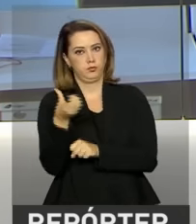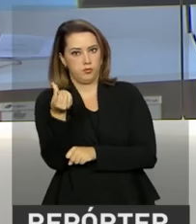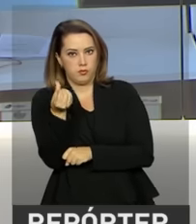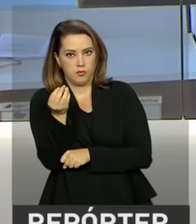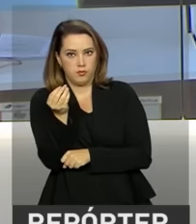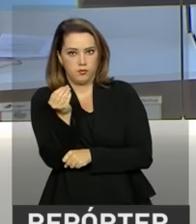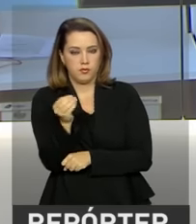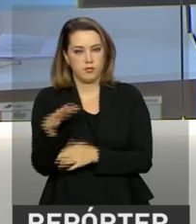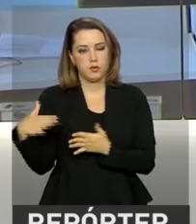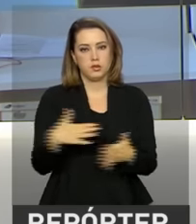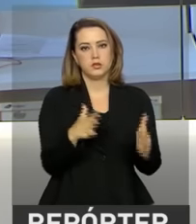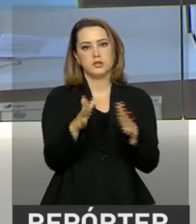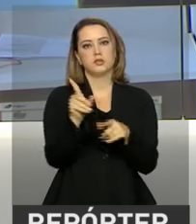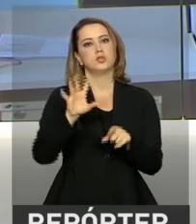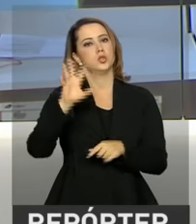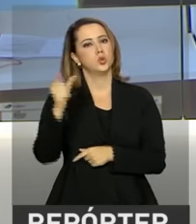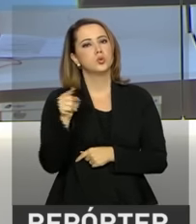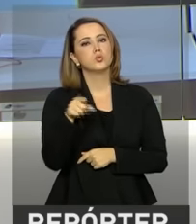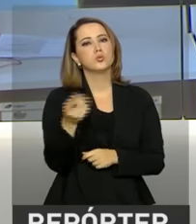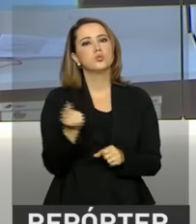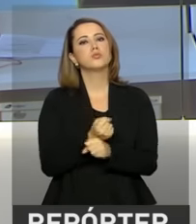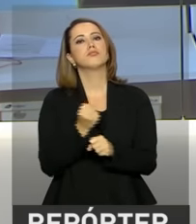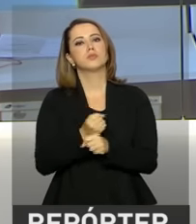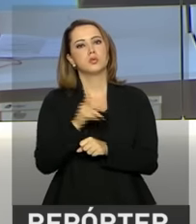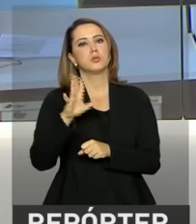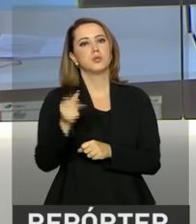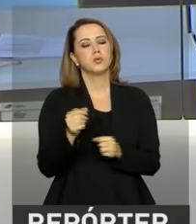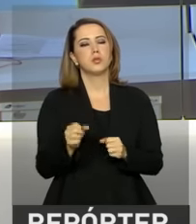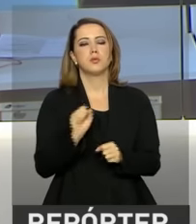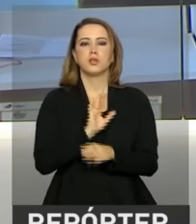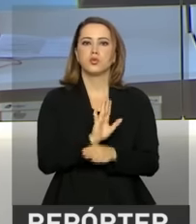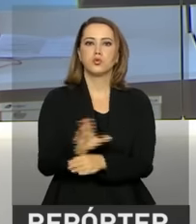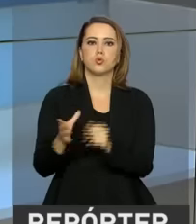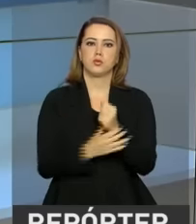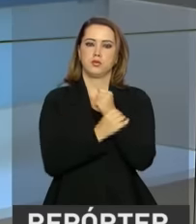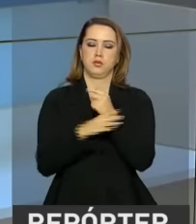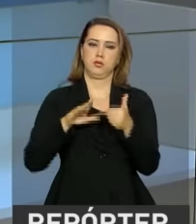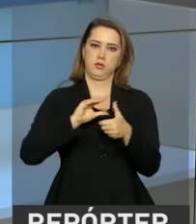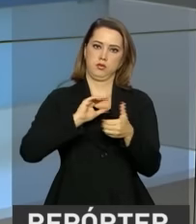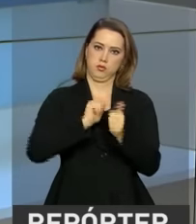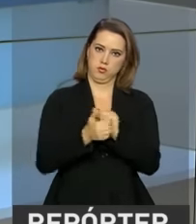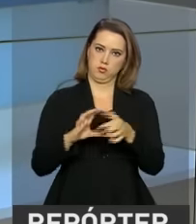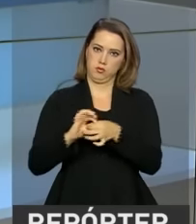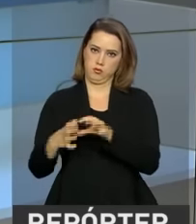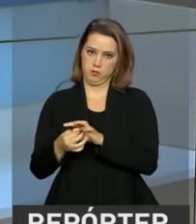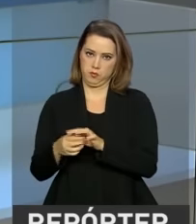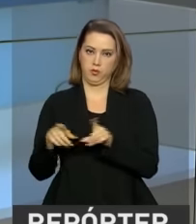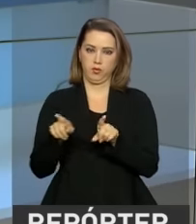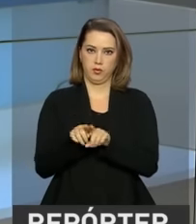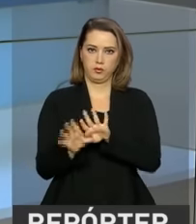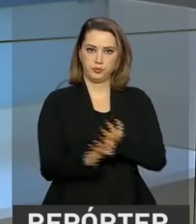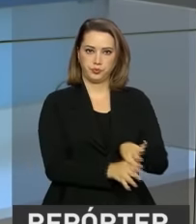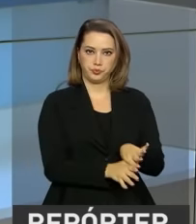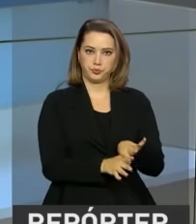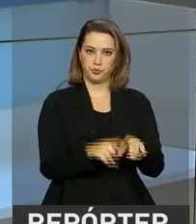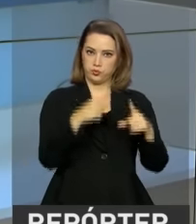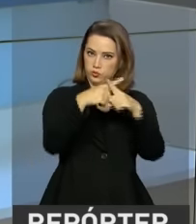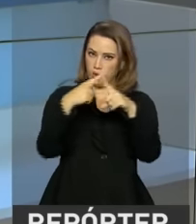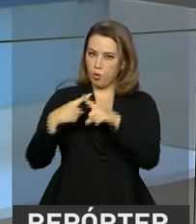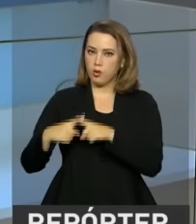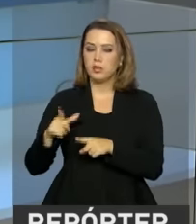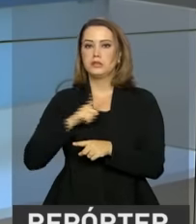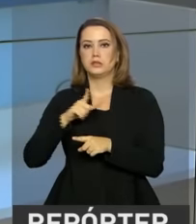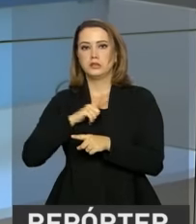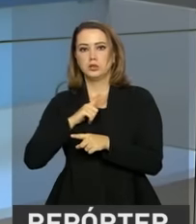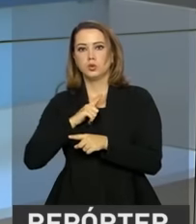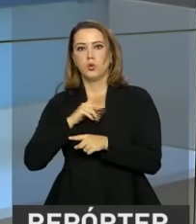todo esse serviço também é para garantir a segurança nas olimpíadas E durante os jogos olímpicos o espaço aéreo brasileiro vai